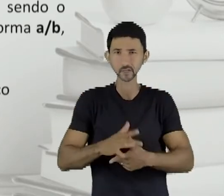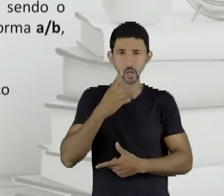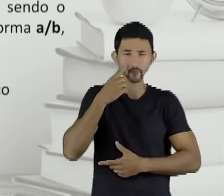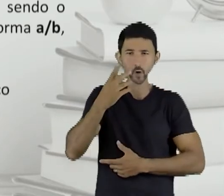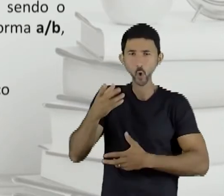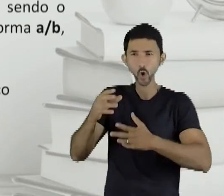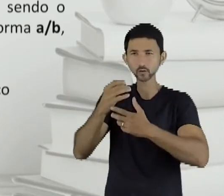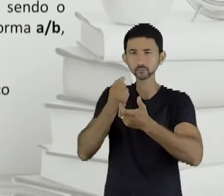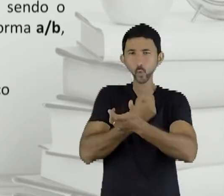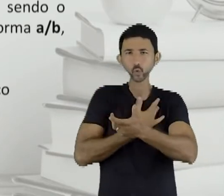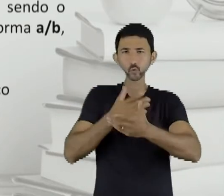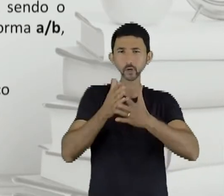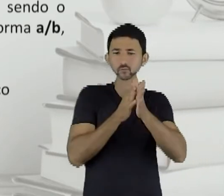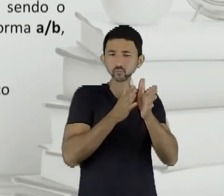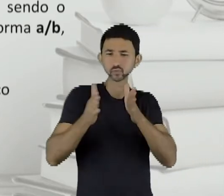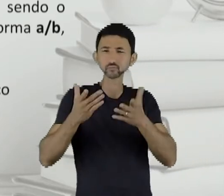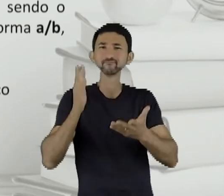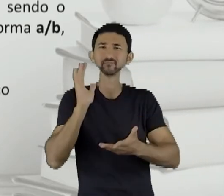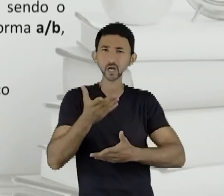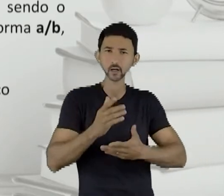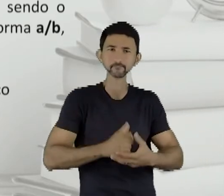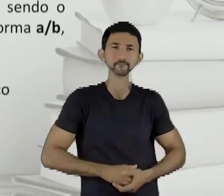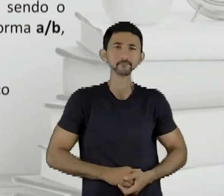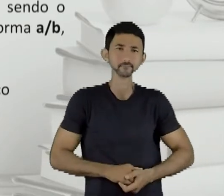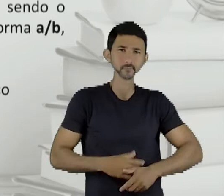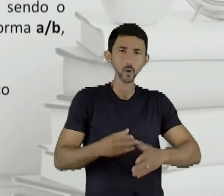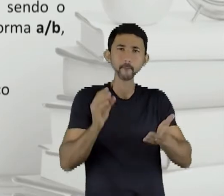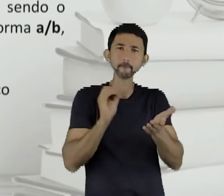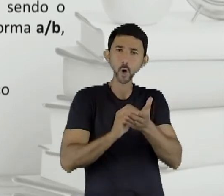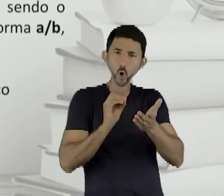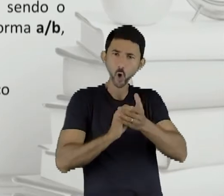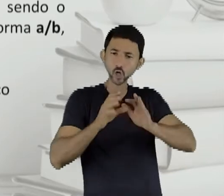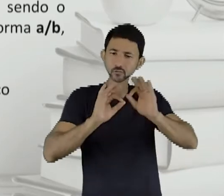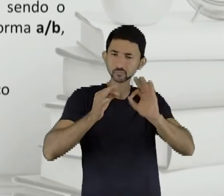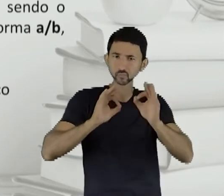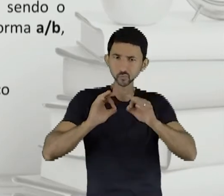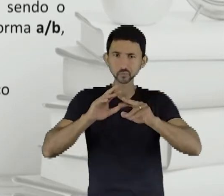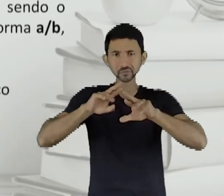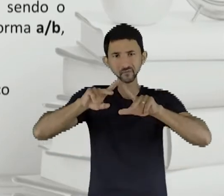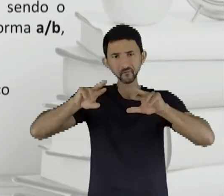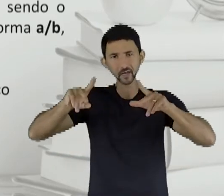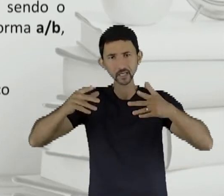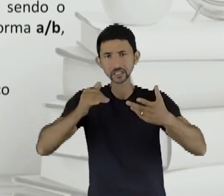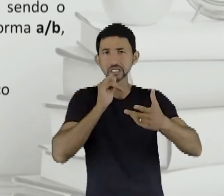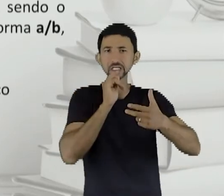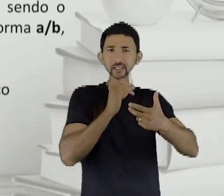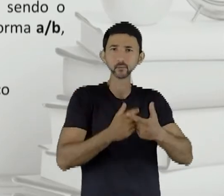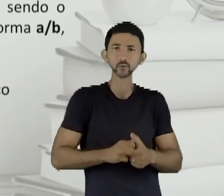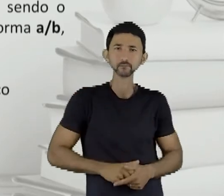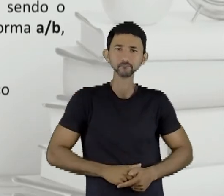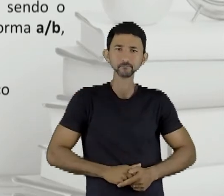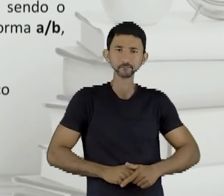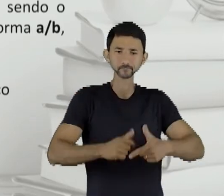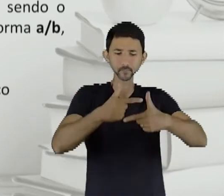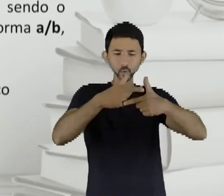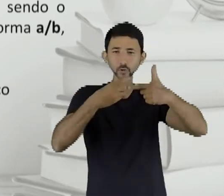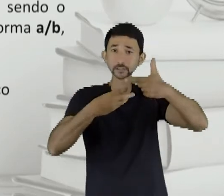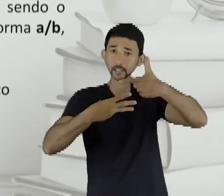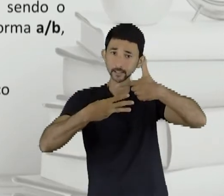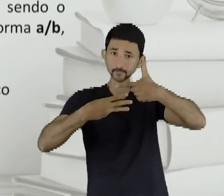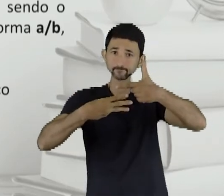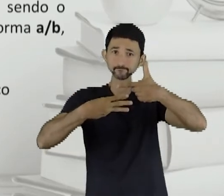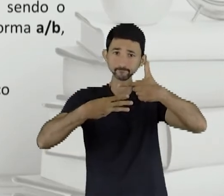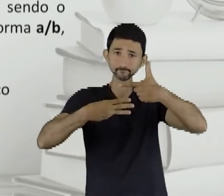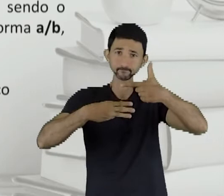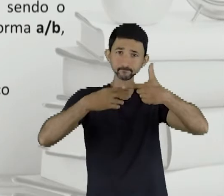uma forma direta. Mas mesmo assim você pode colocar em outras representações. Por exemplo, 2/3. Você pode